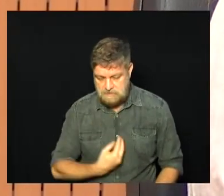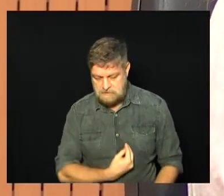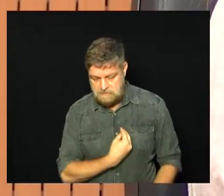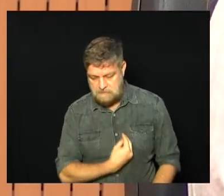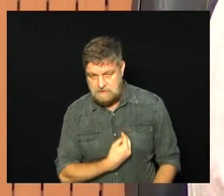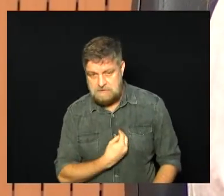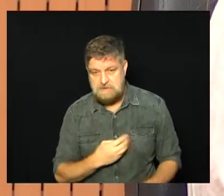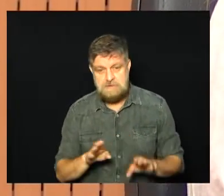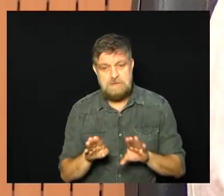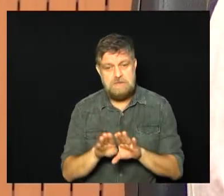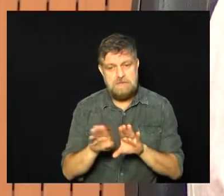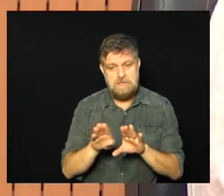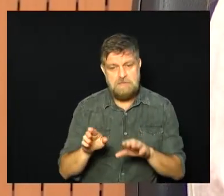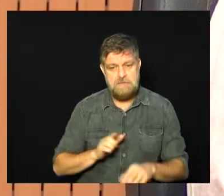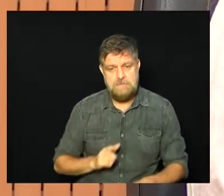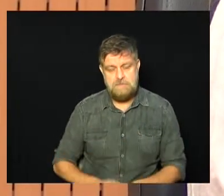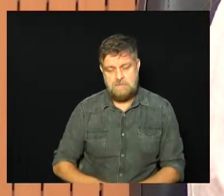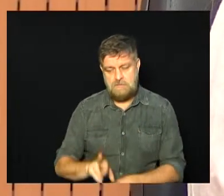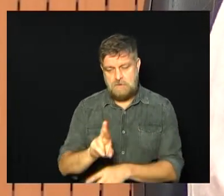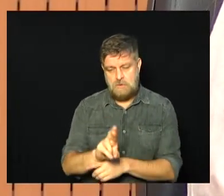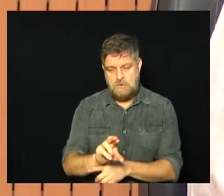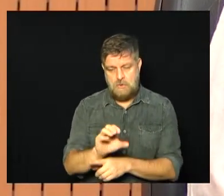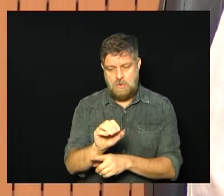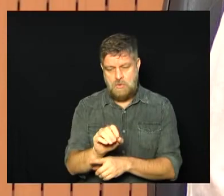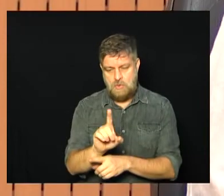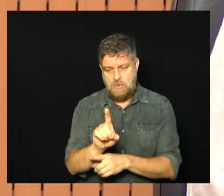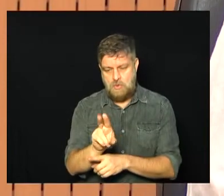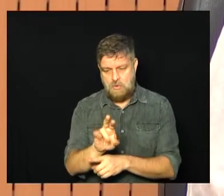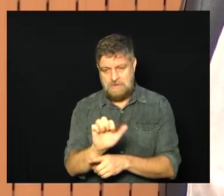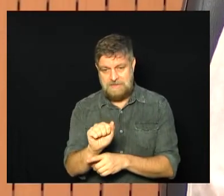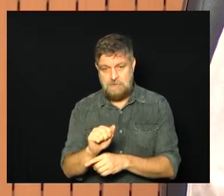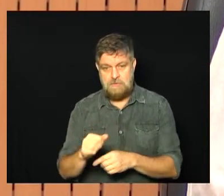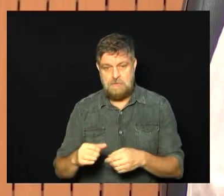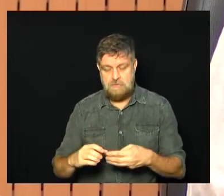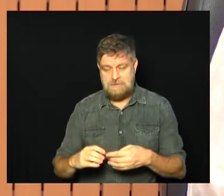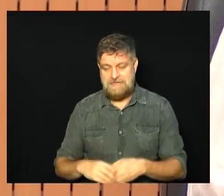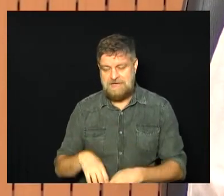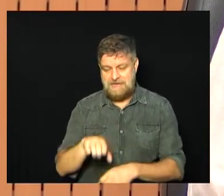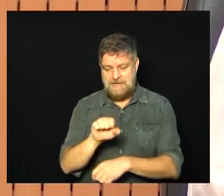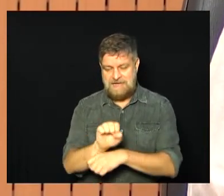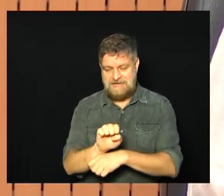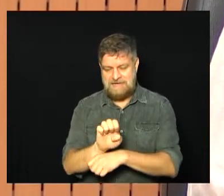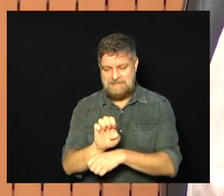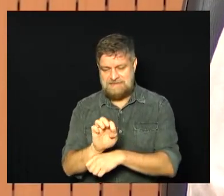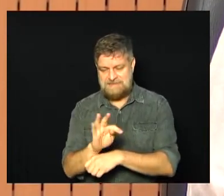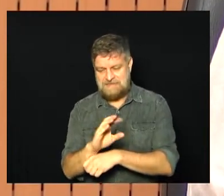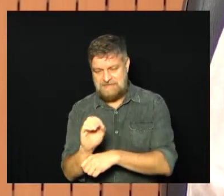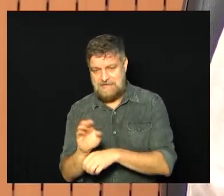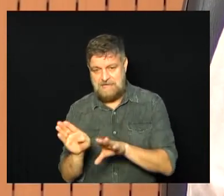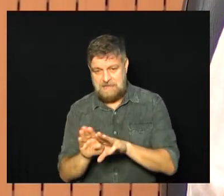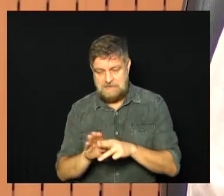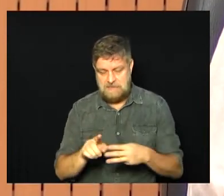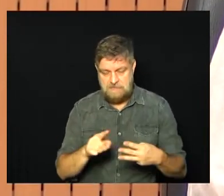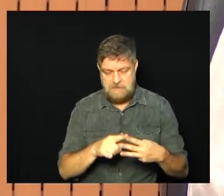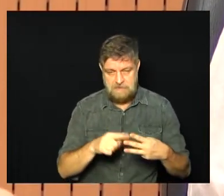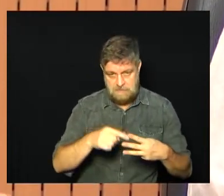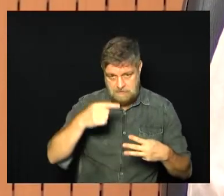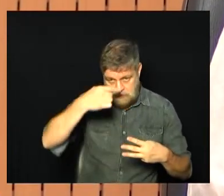e o Rodrigo Caetano, da CETEC, além do vereador Paulo Gaspar, vereador Salvetti e